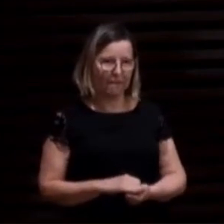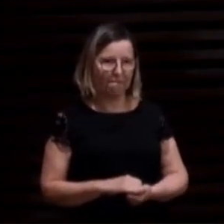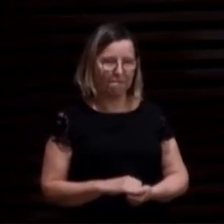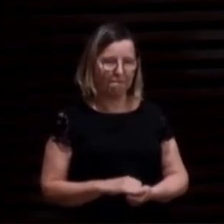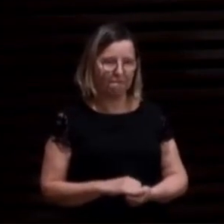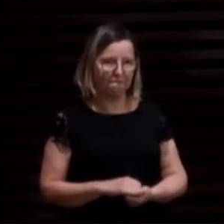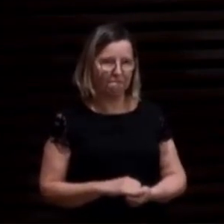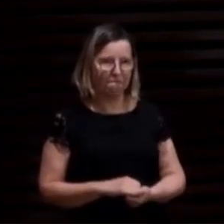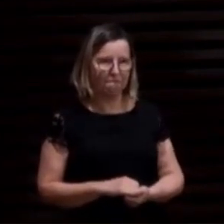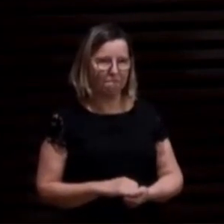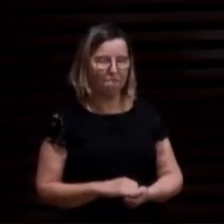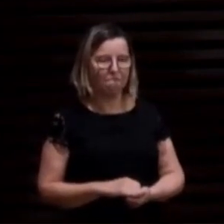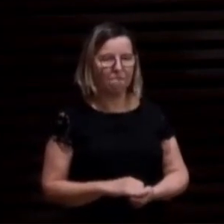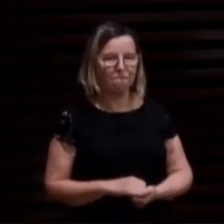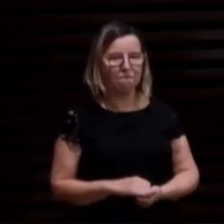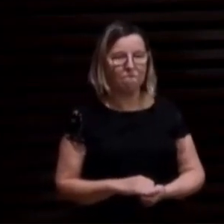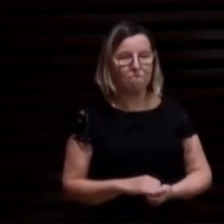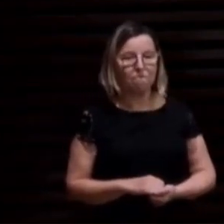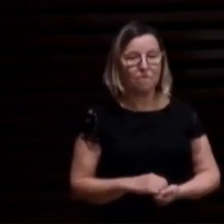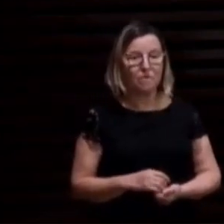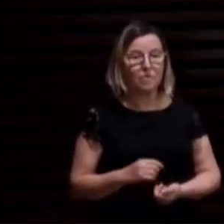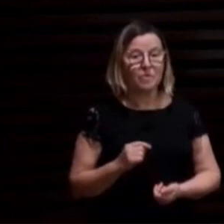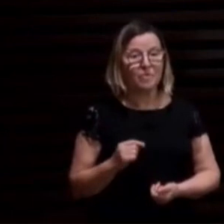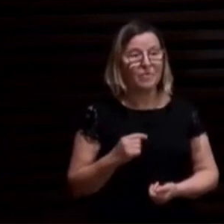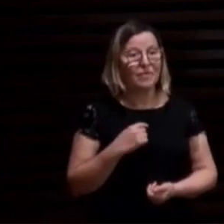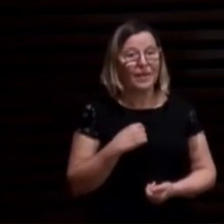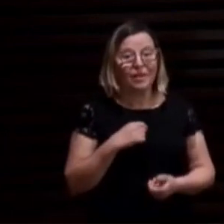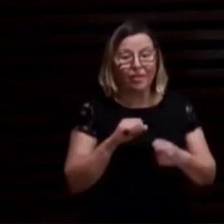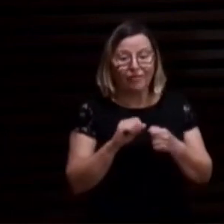Como é que eu faço? Não cheguei metade.